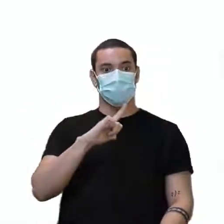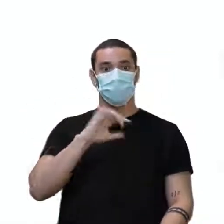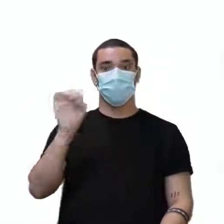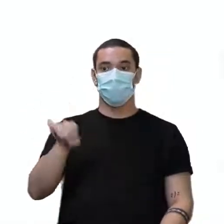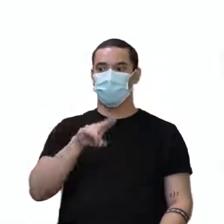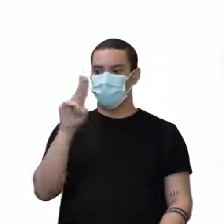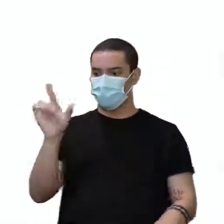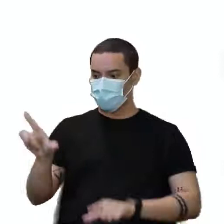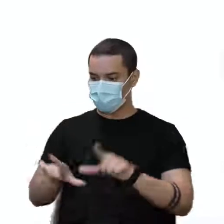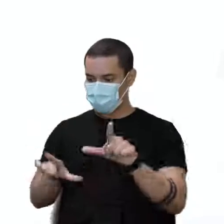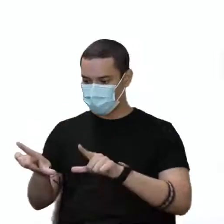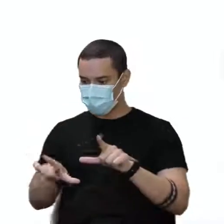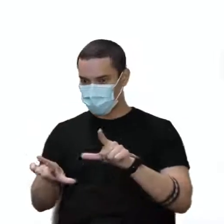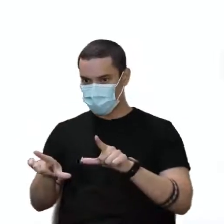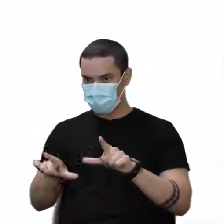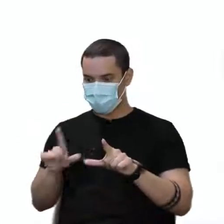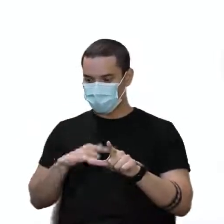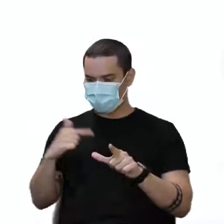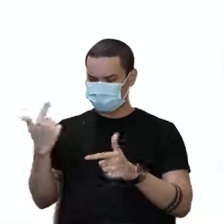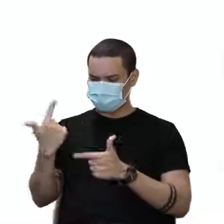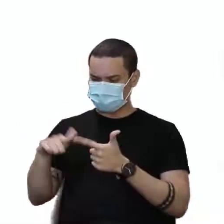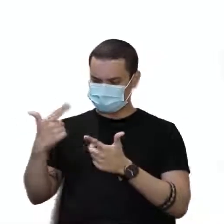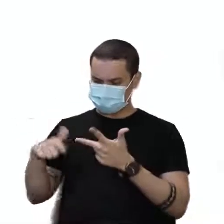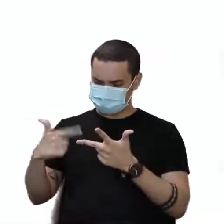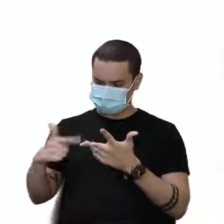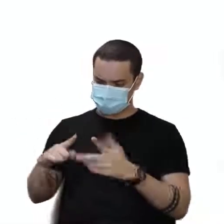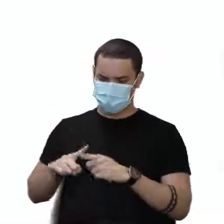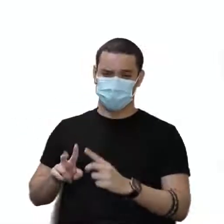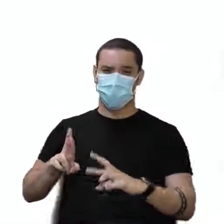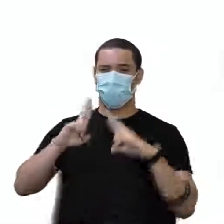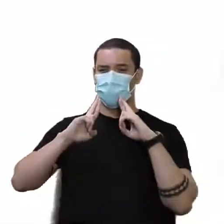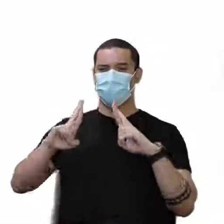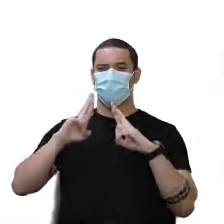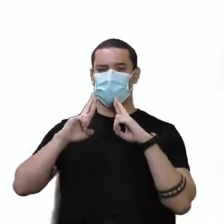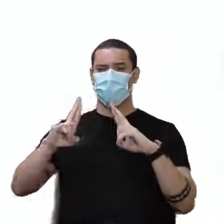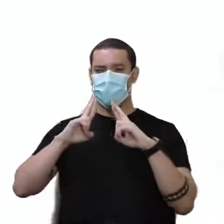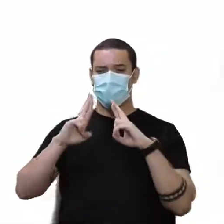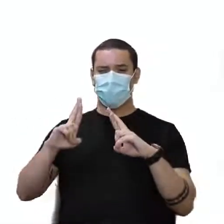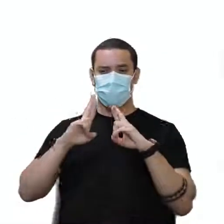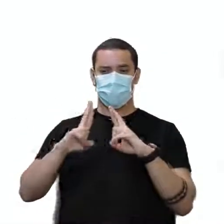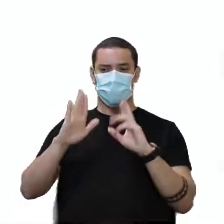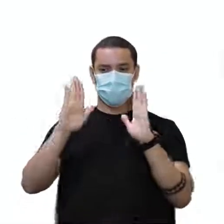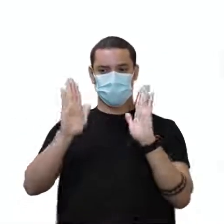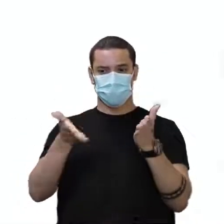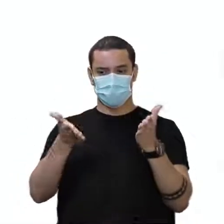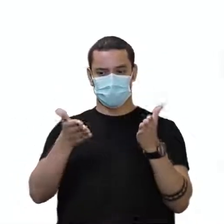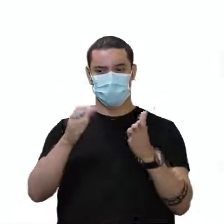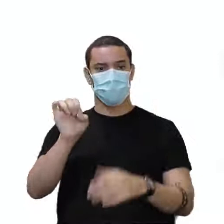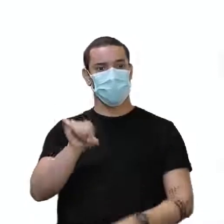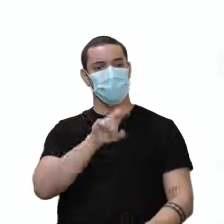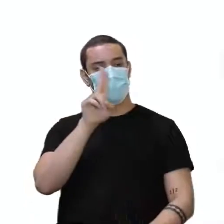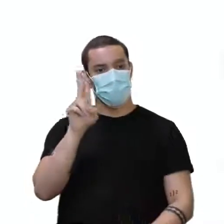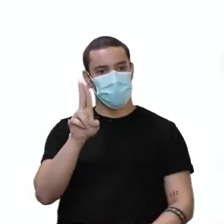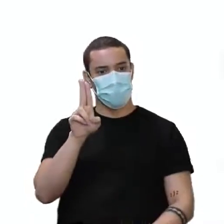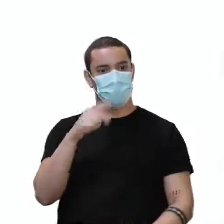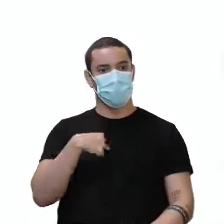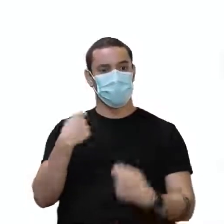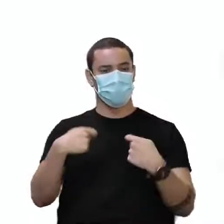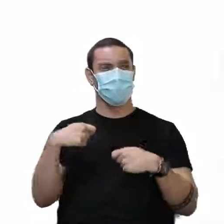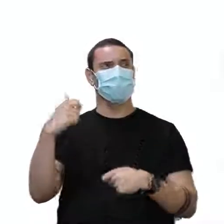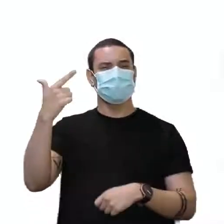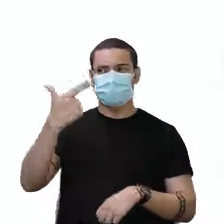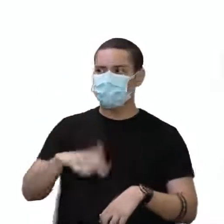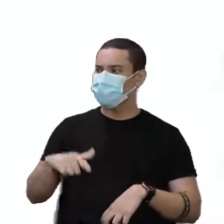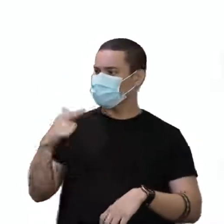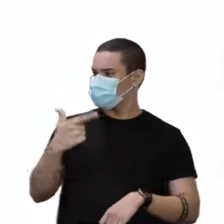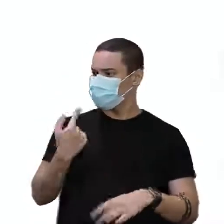no trabalho, nessa situação, ainda tenho muita coisa para fazer, mas eu tô reclamando. Gosh, I have done so many things today. Ainda vou fazer mais. Ou